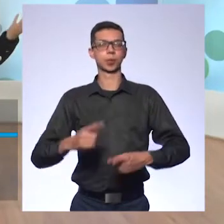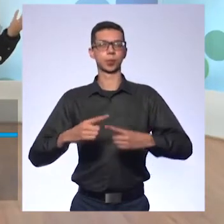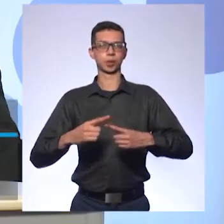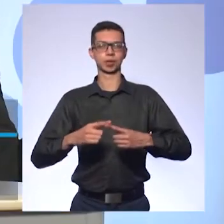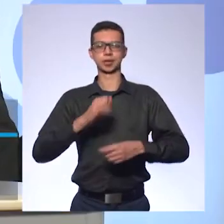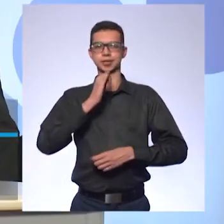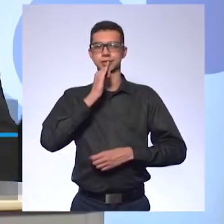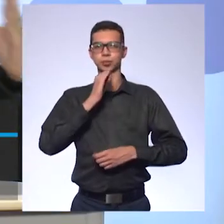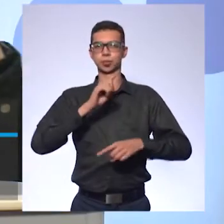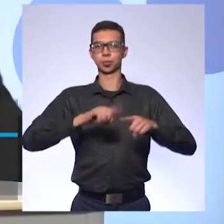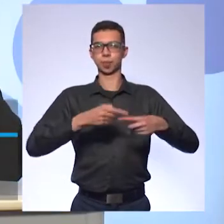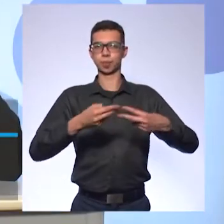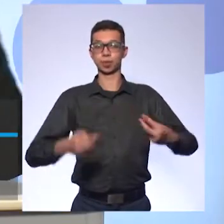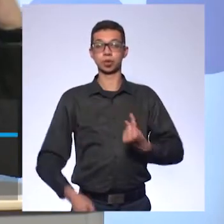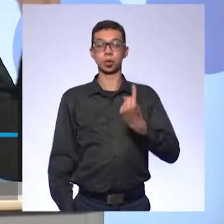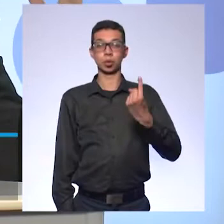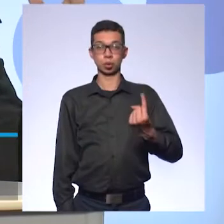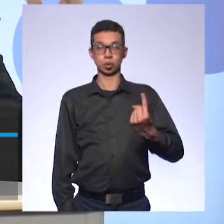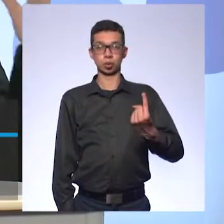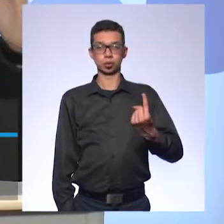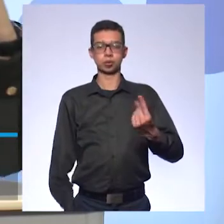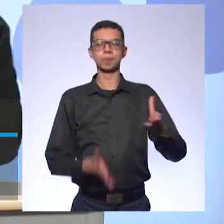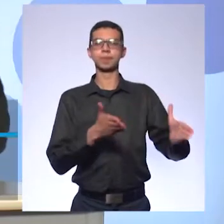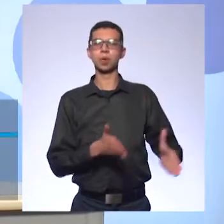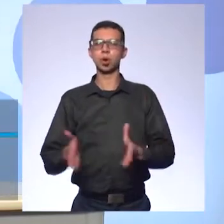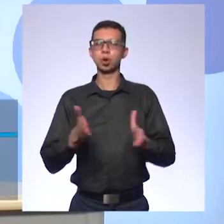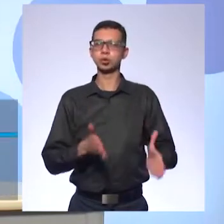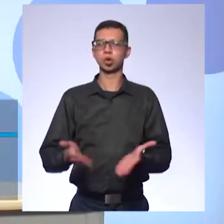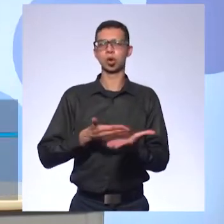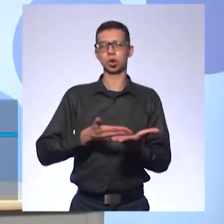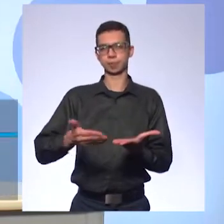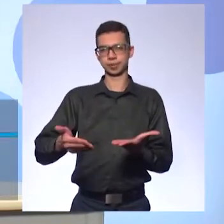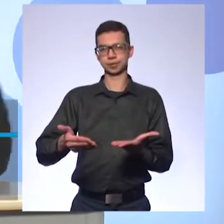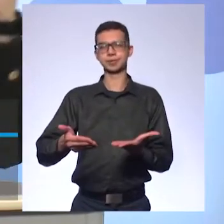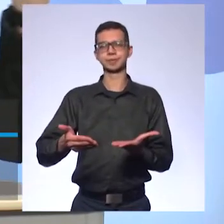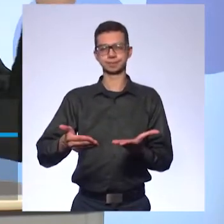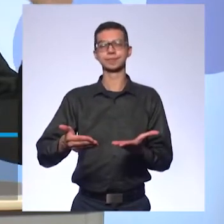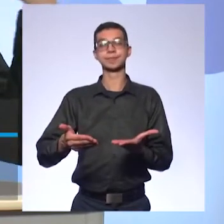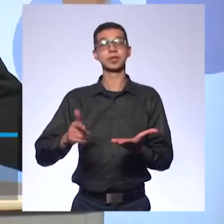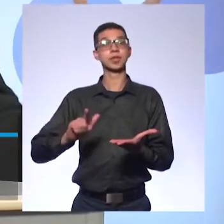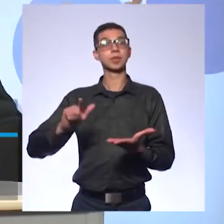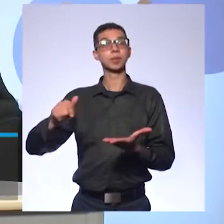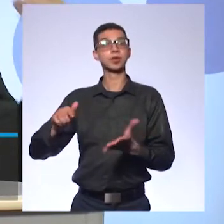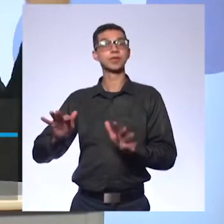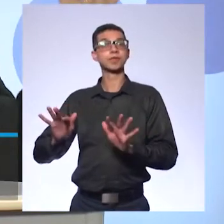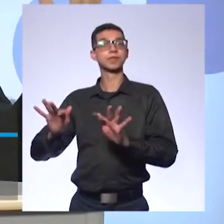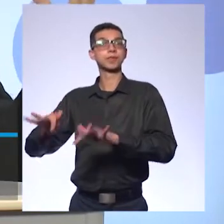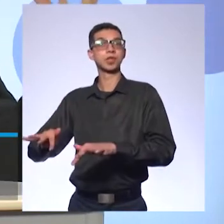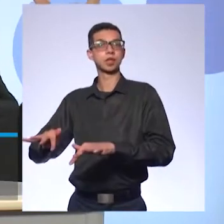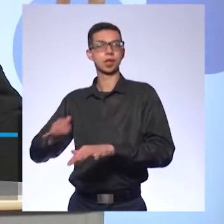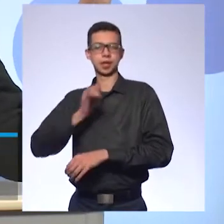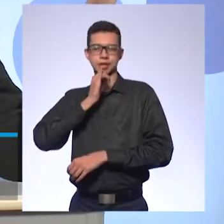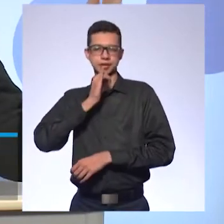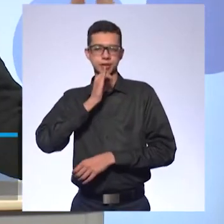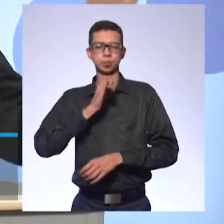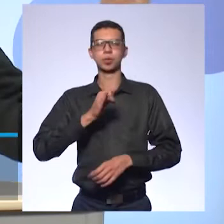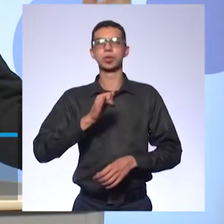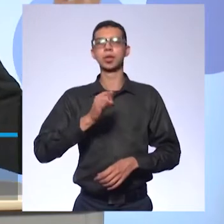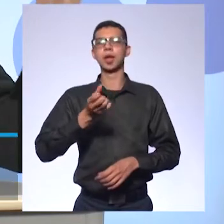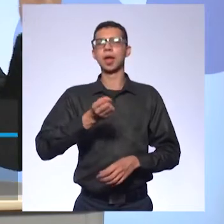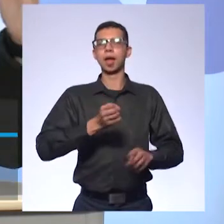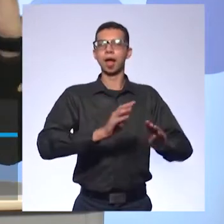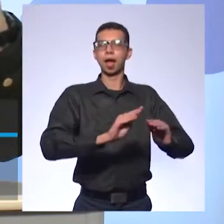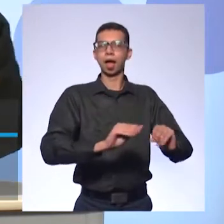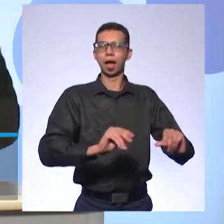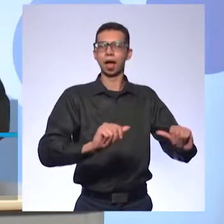cadeia produtiva, ele iniciou e foi até chegar no final. No caso, era areia, por exemplo, a gente pode pegar areia, e